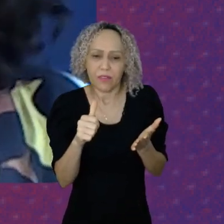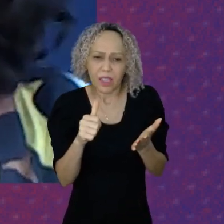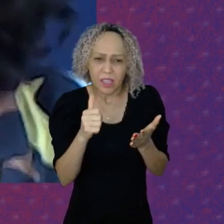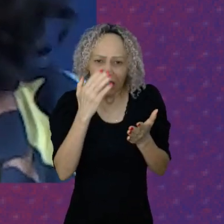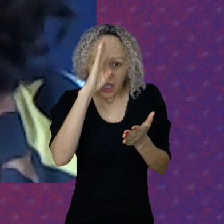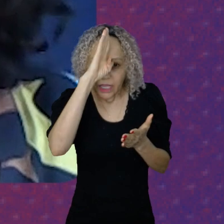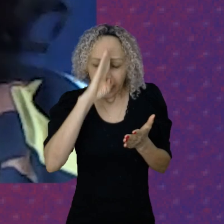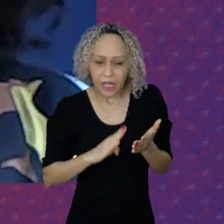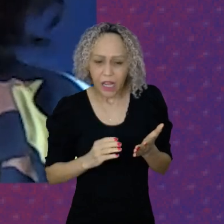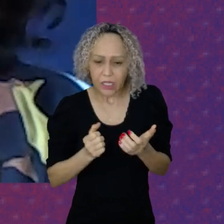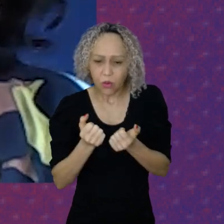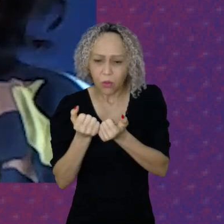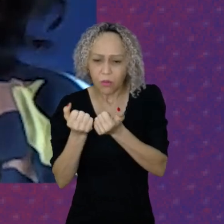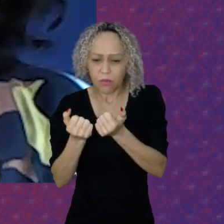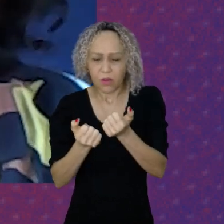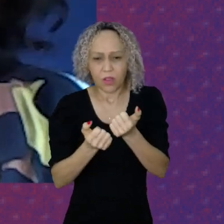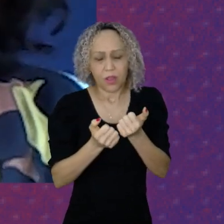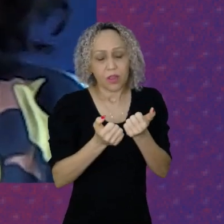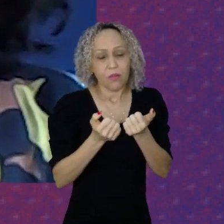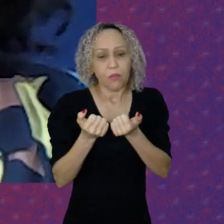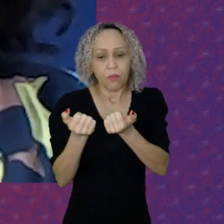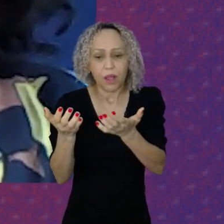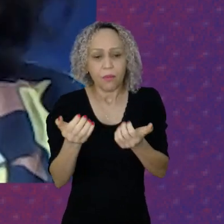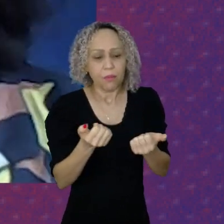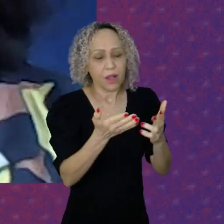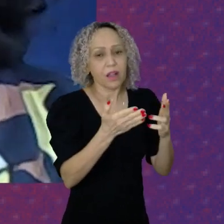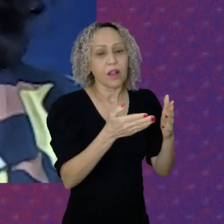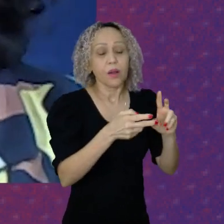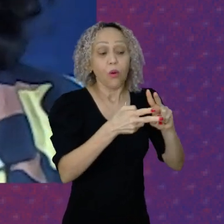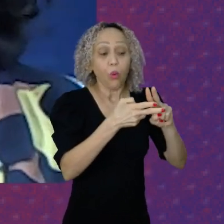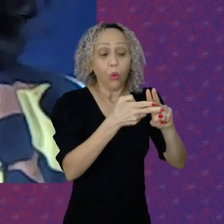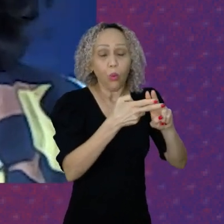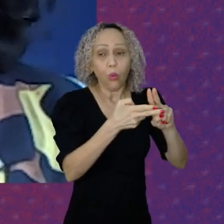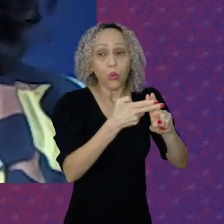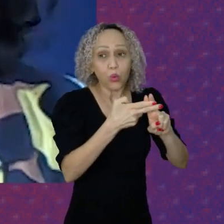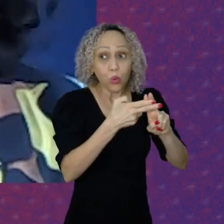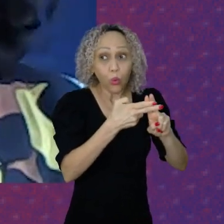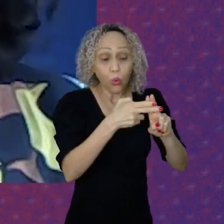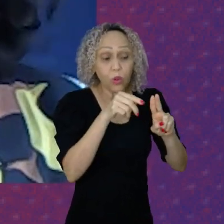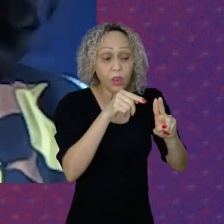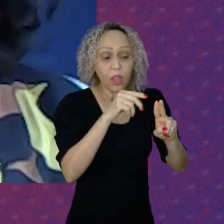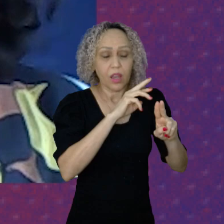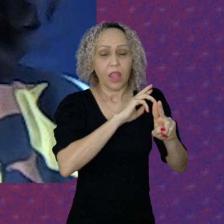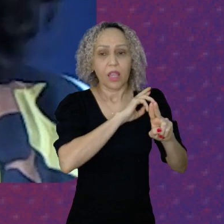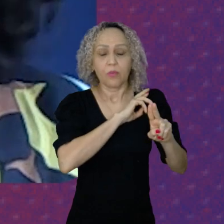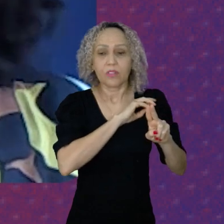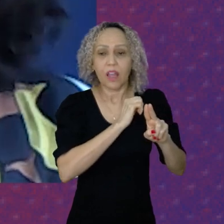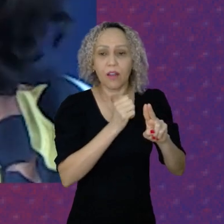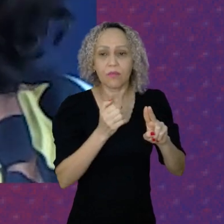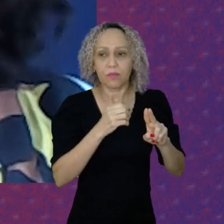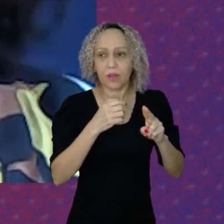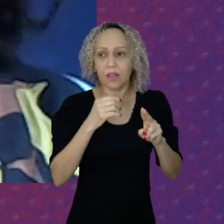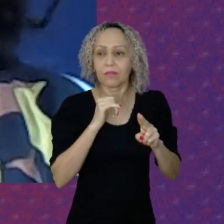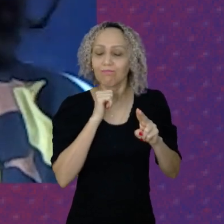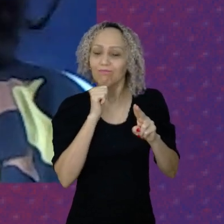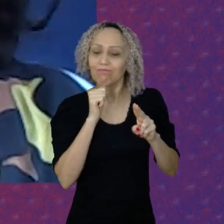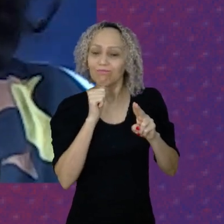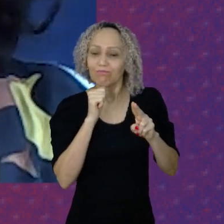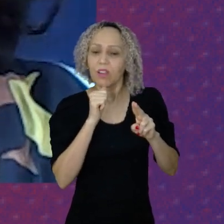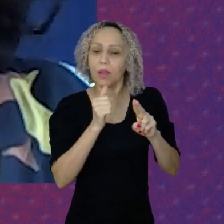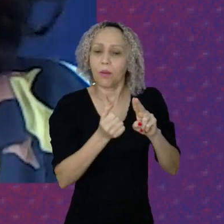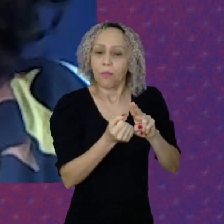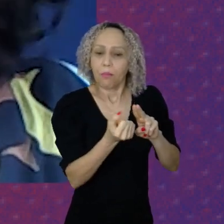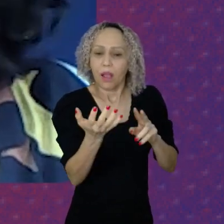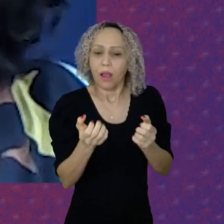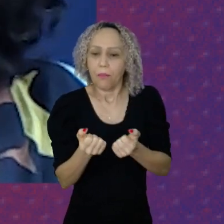gratuitamente no Sistema Único de Saúde. Então, esse também é um debate muito importante,